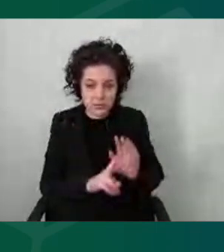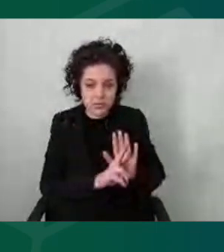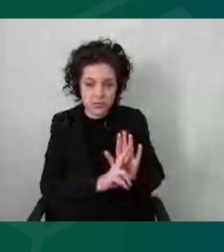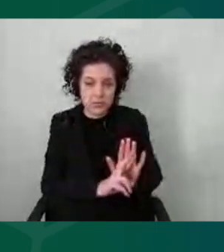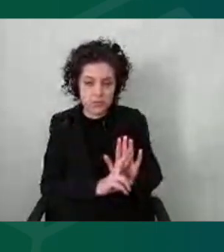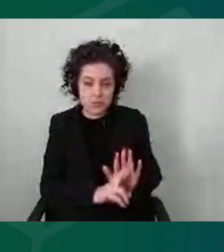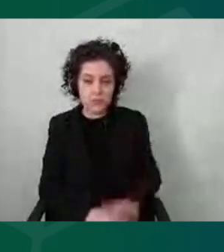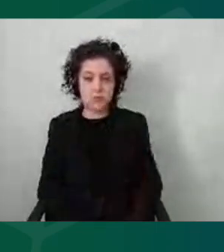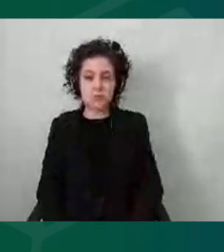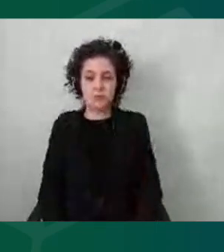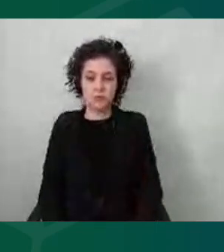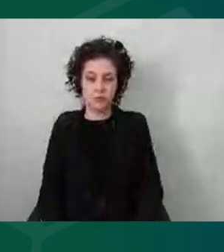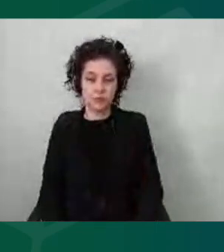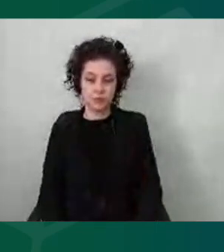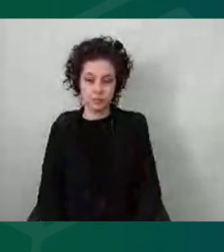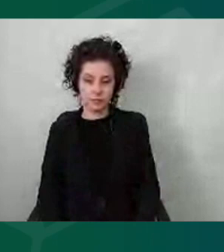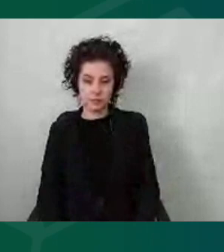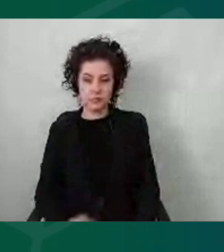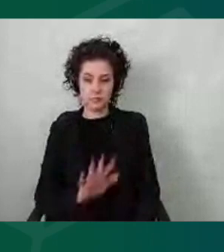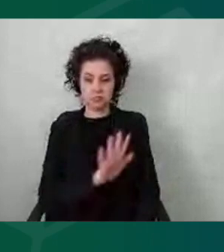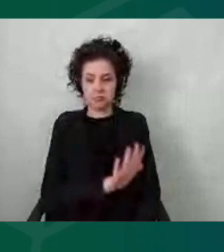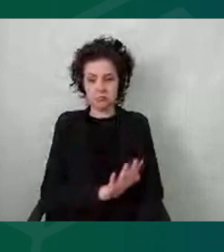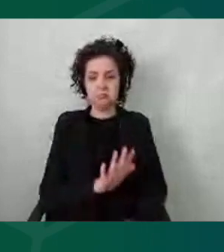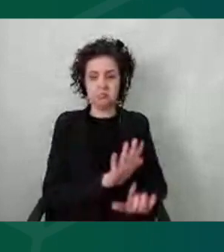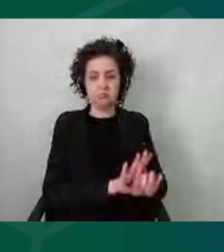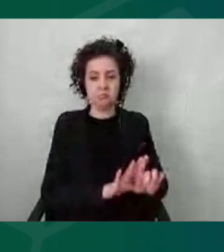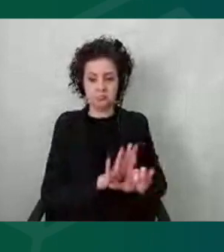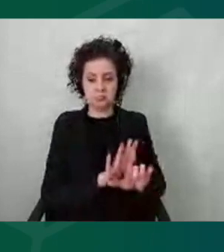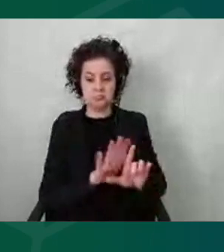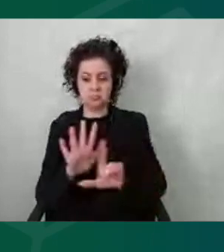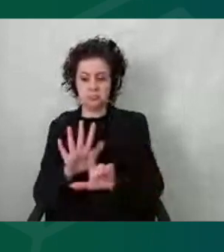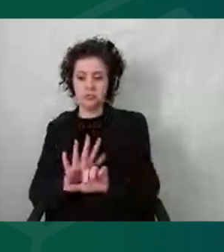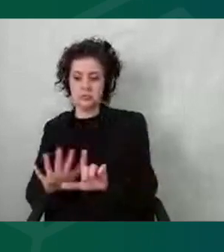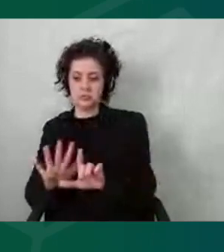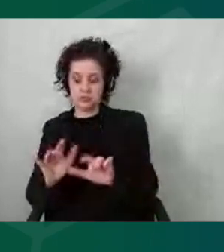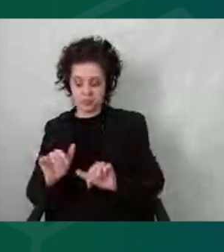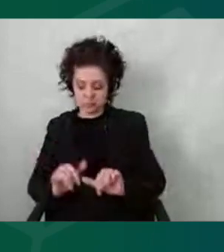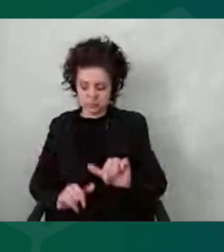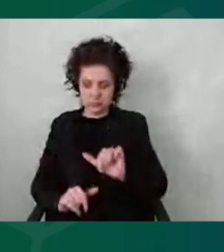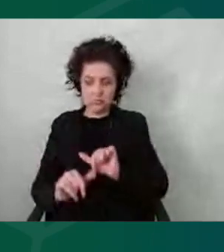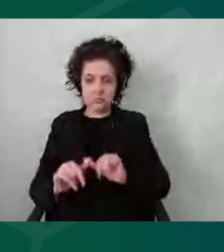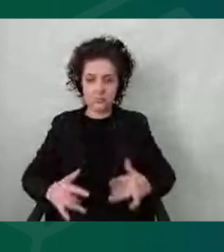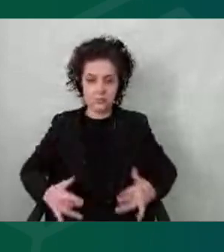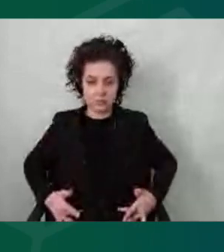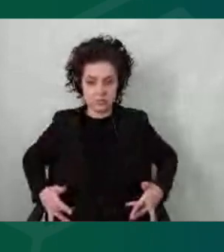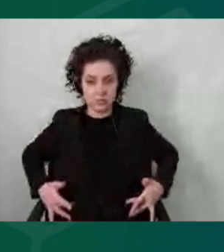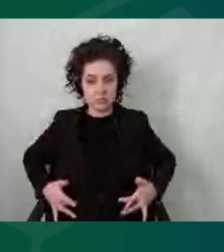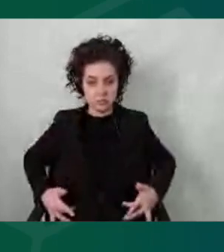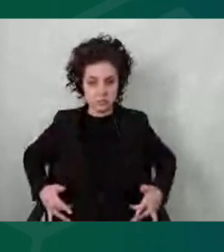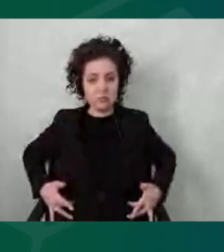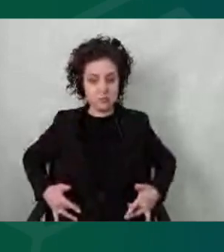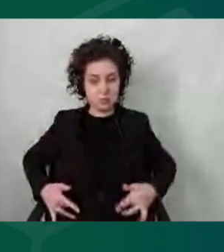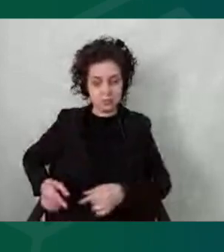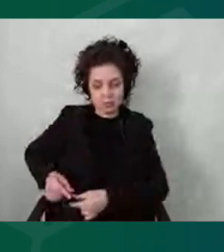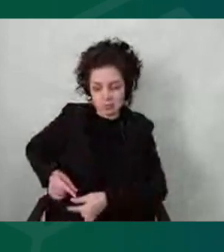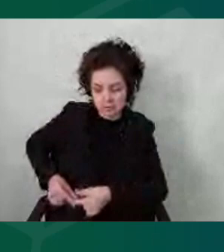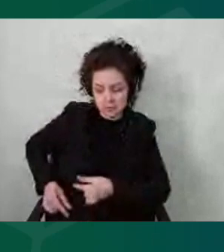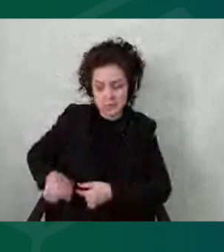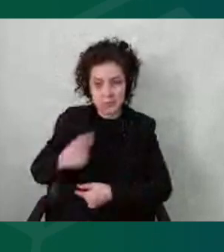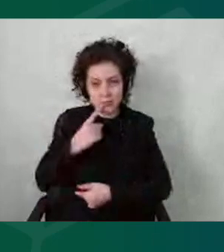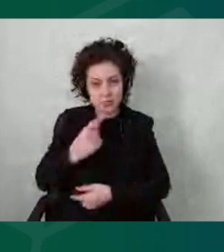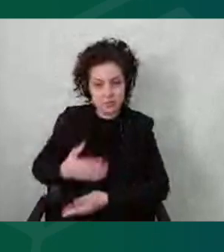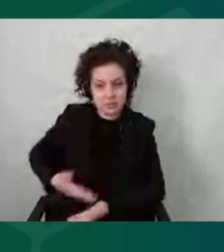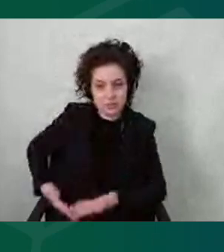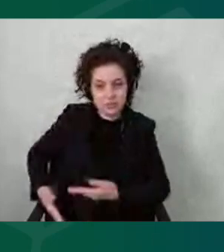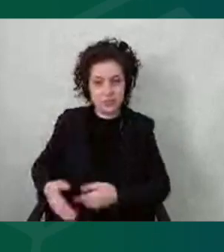de uma lesão, uma alteração renal, né, microcirculação renal. Nós temos disfunção renal,